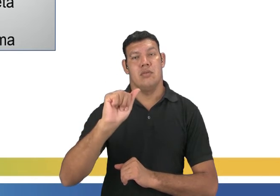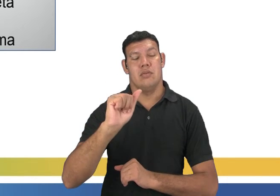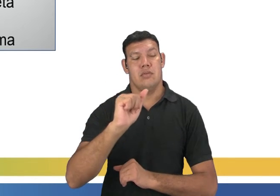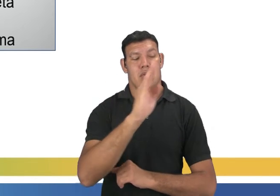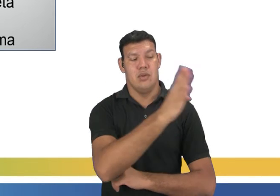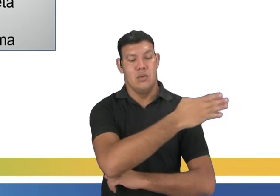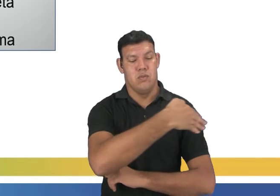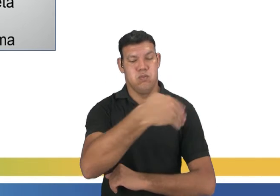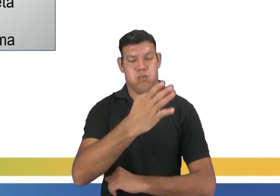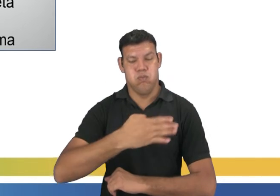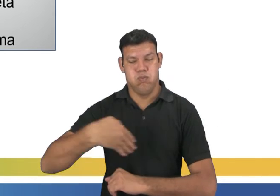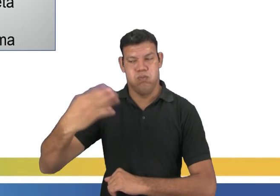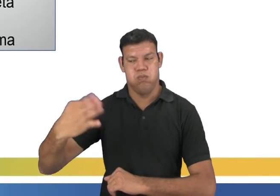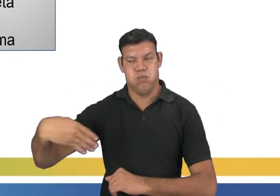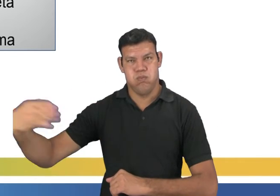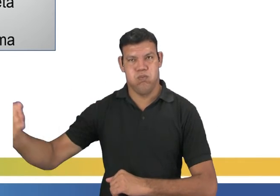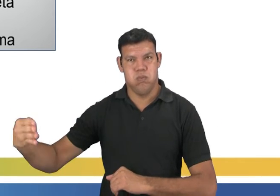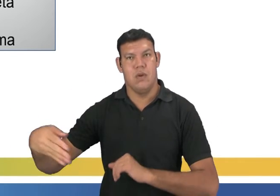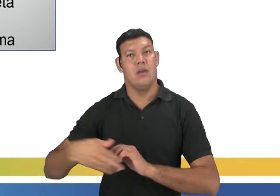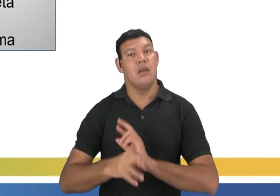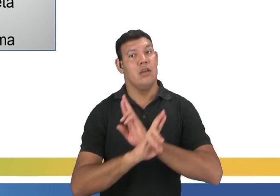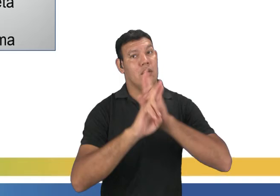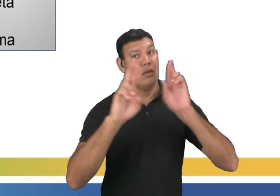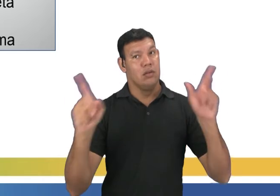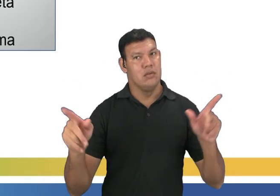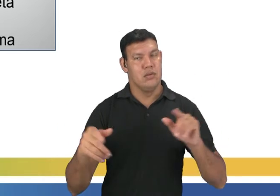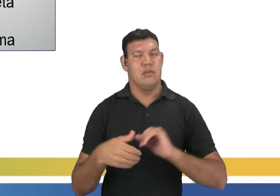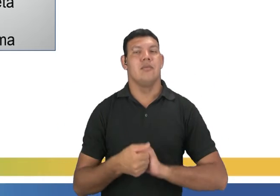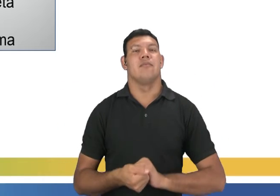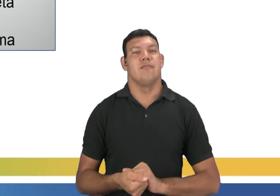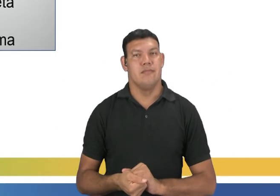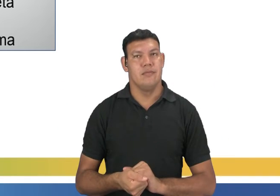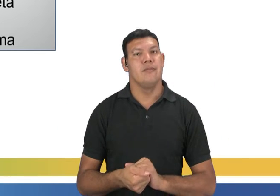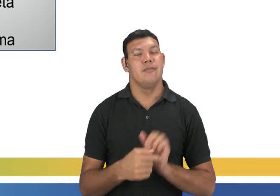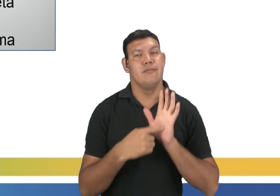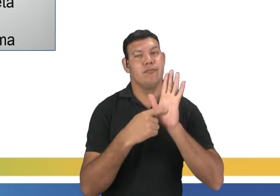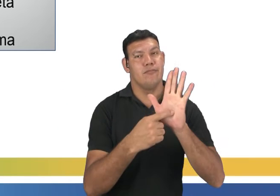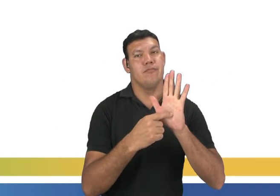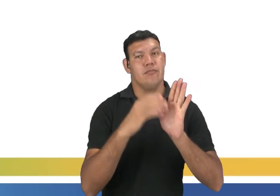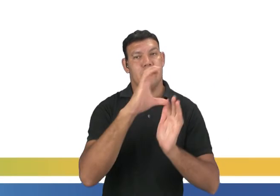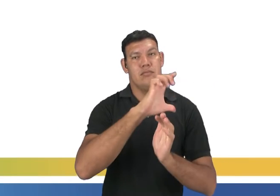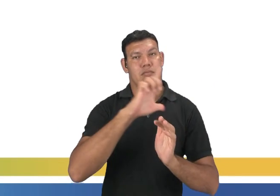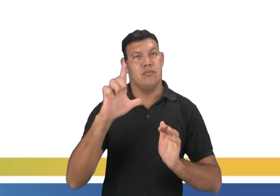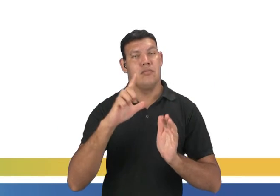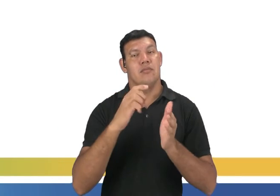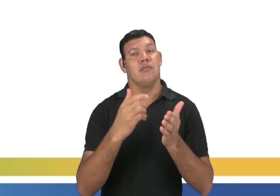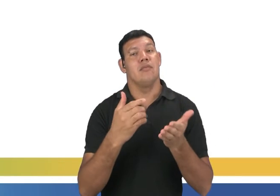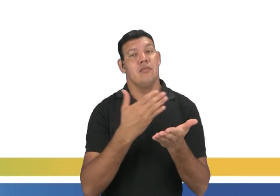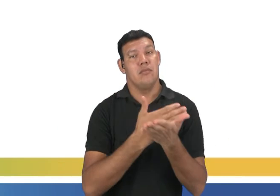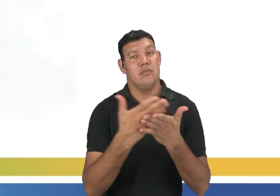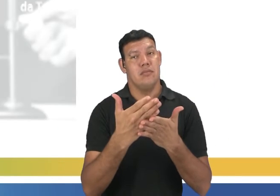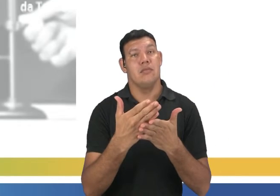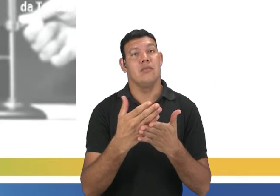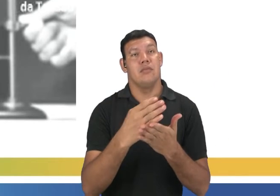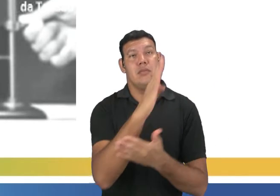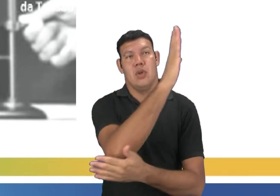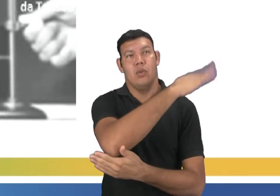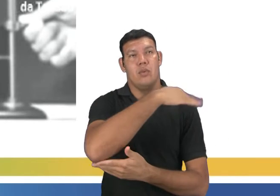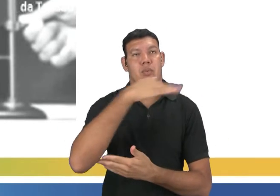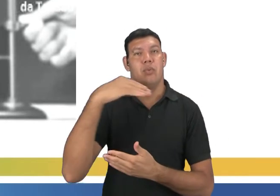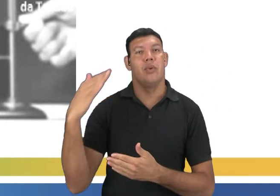diferença depois a gente classificar, fazer mais uma classificação nesses conceitos iniciais de ondas. Por exemplo, nós temos as